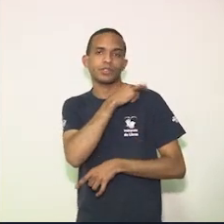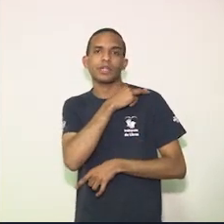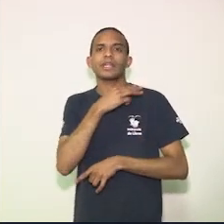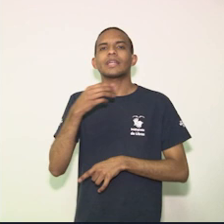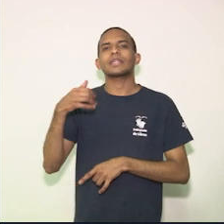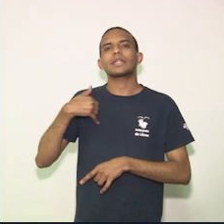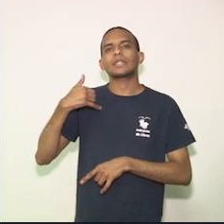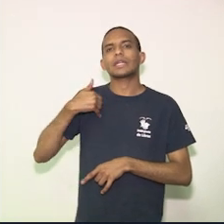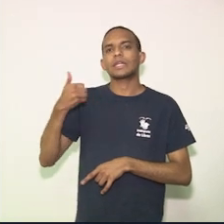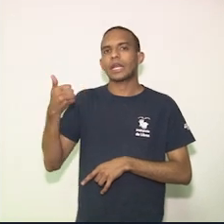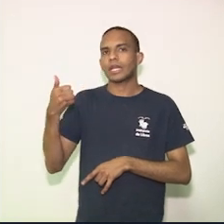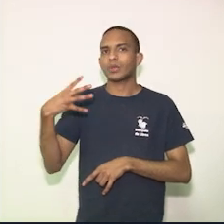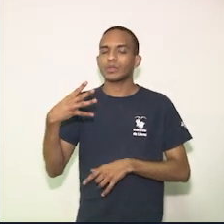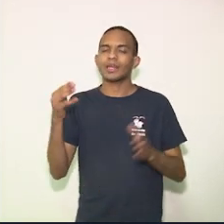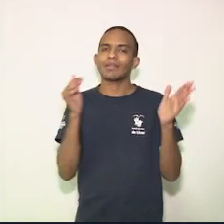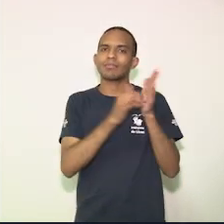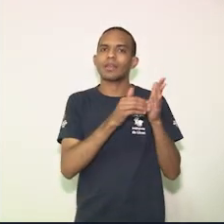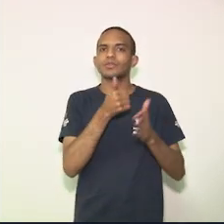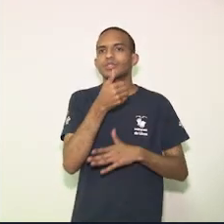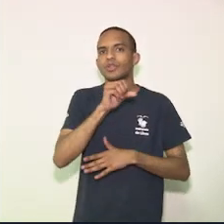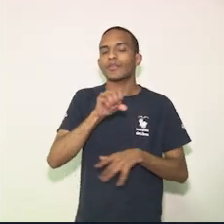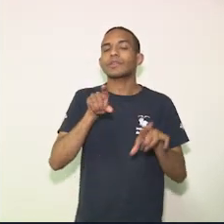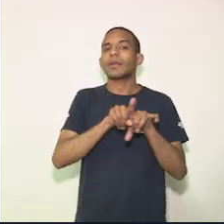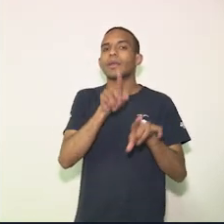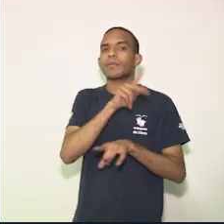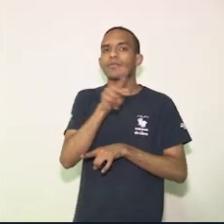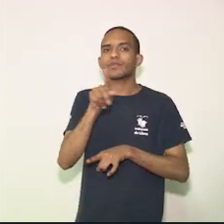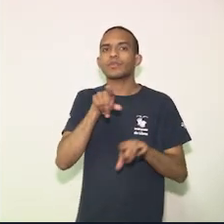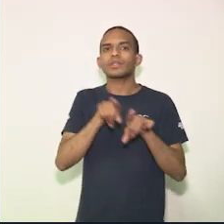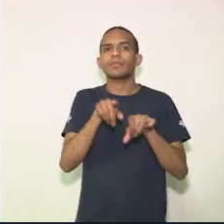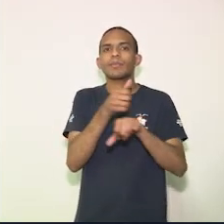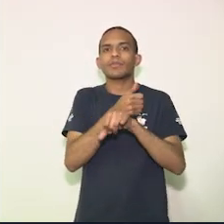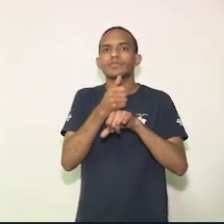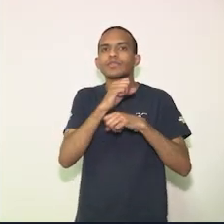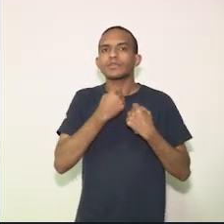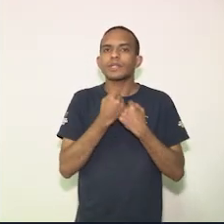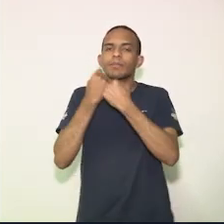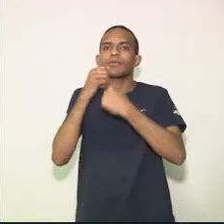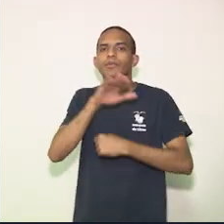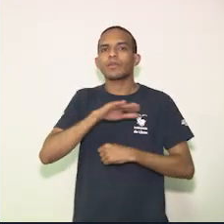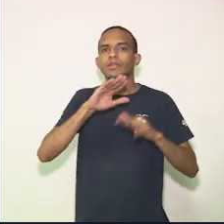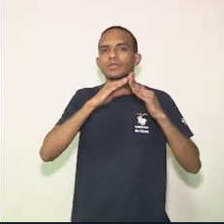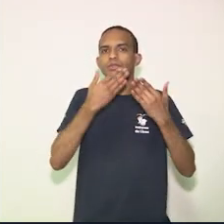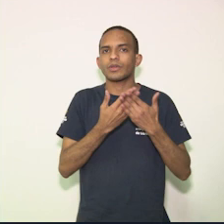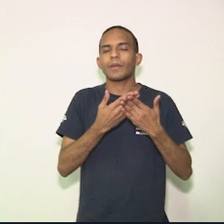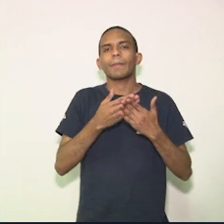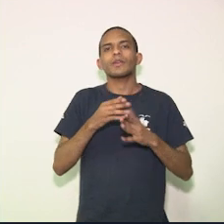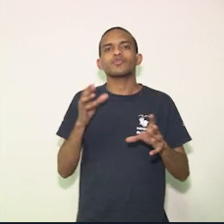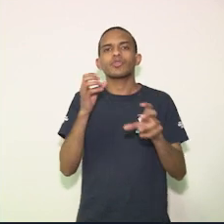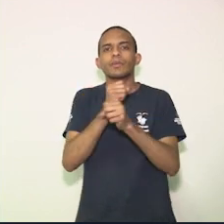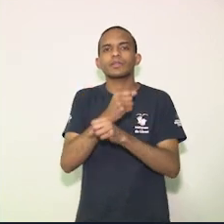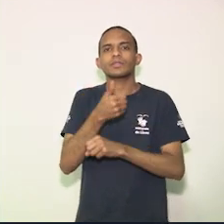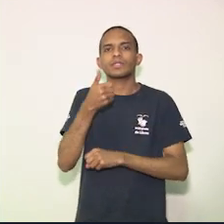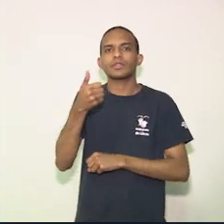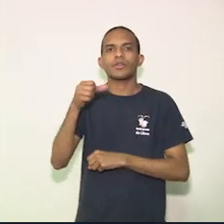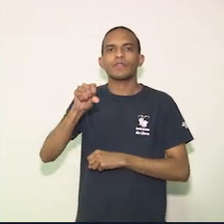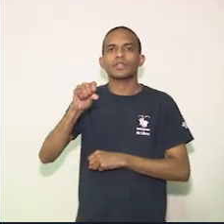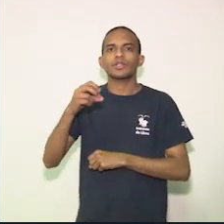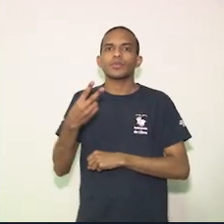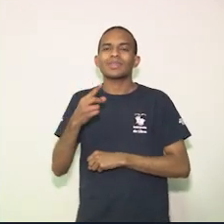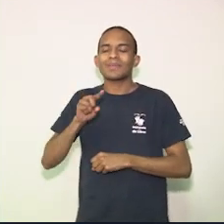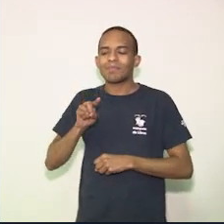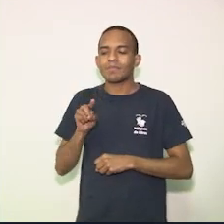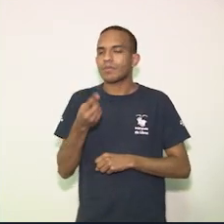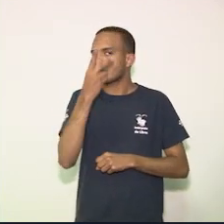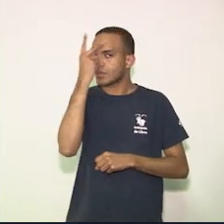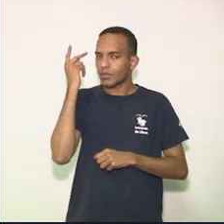19 anos. Também para professores e profissionais de apoio, num total de 192.000